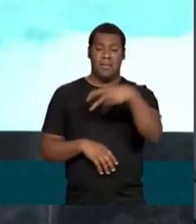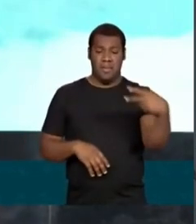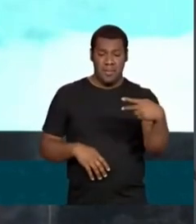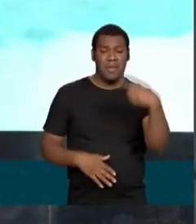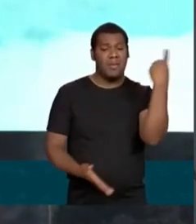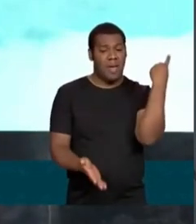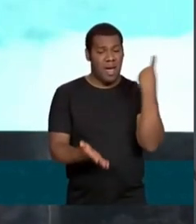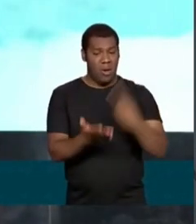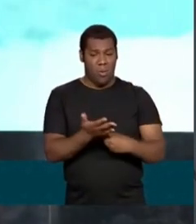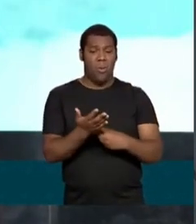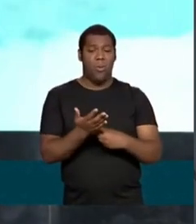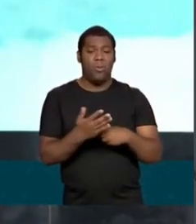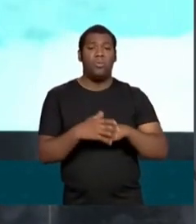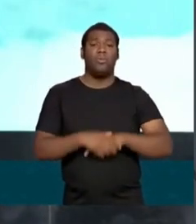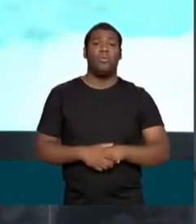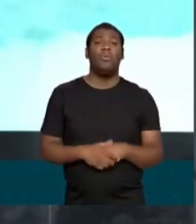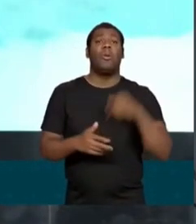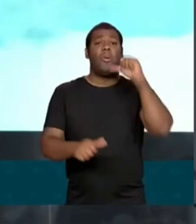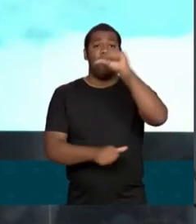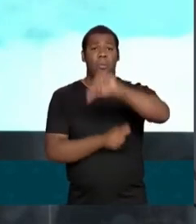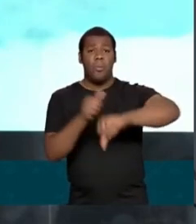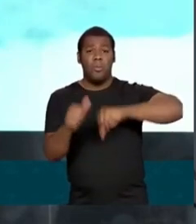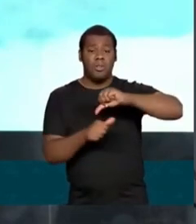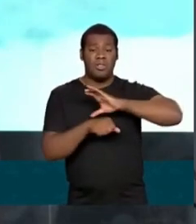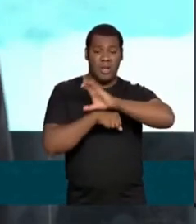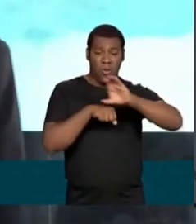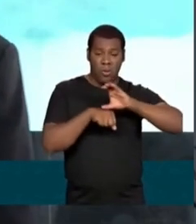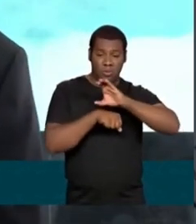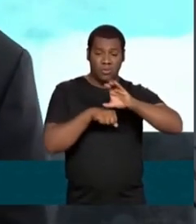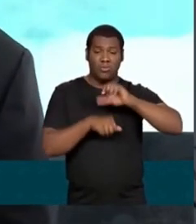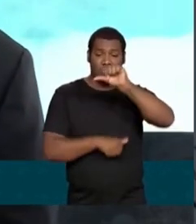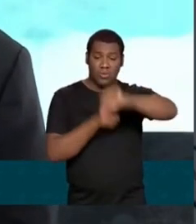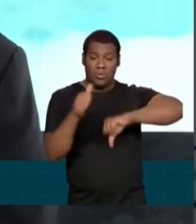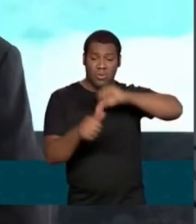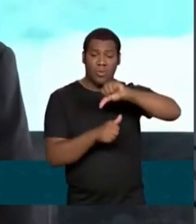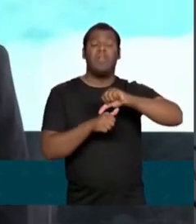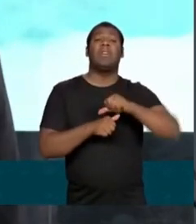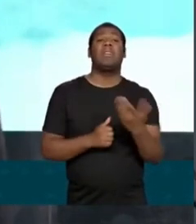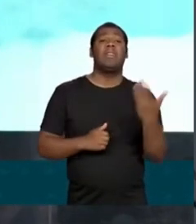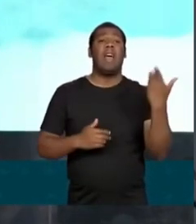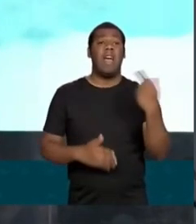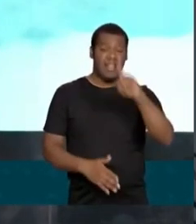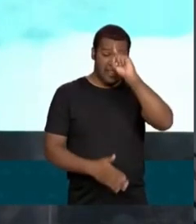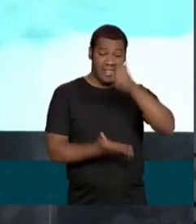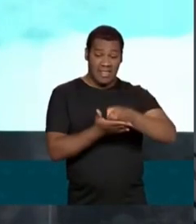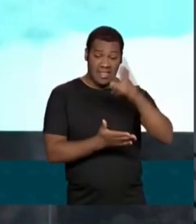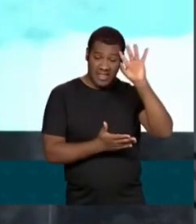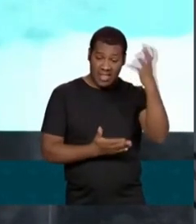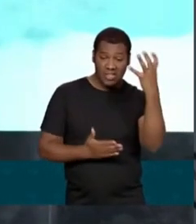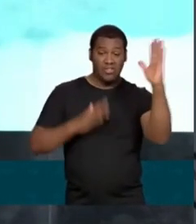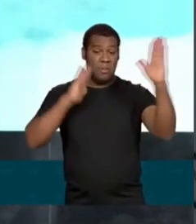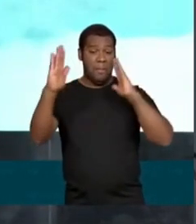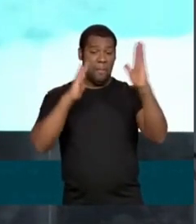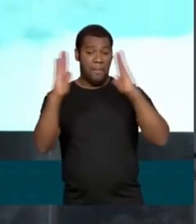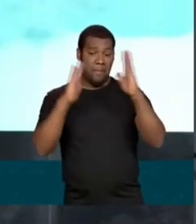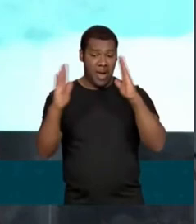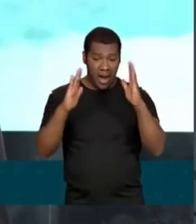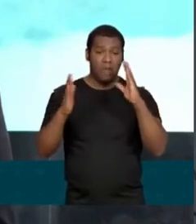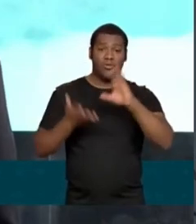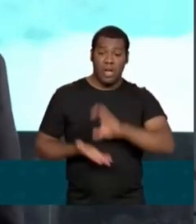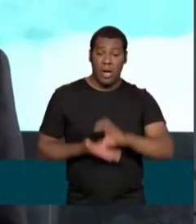muito positivo por exemplo para se fazer uma mudança constitucional que se Estabeleça prazo de funcionamento das comissões mistas